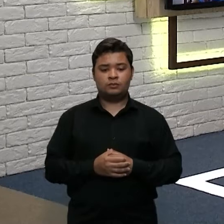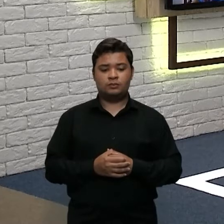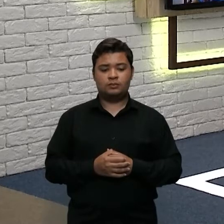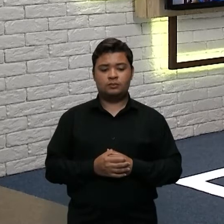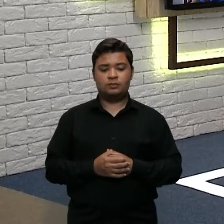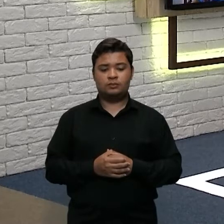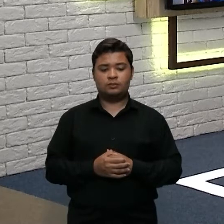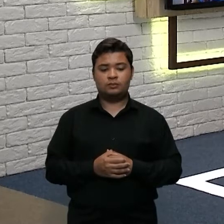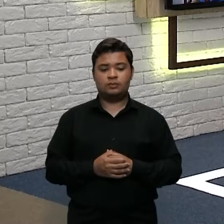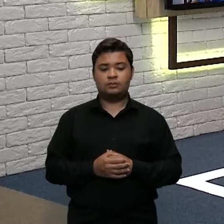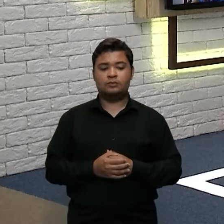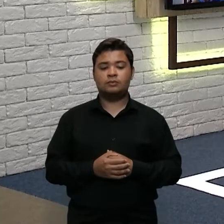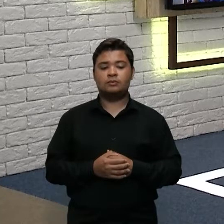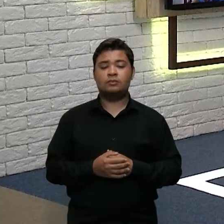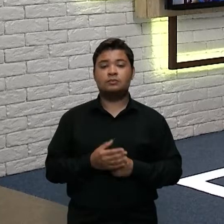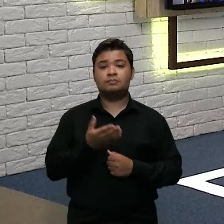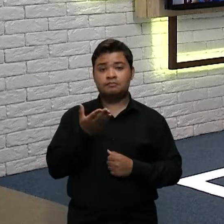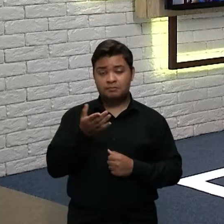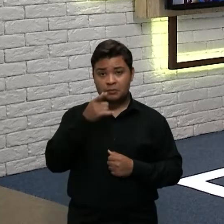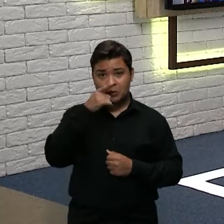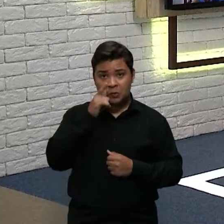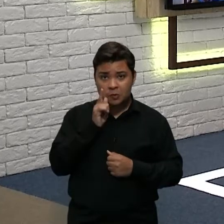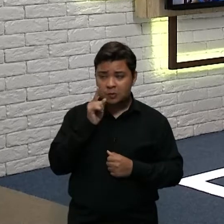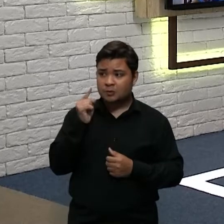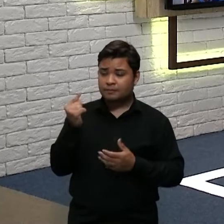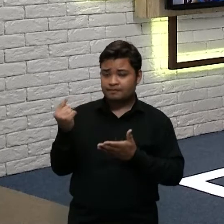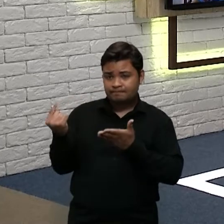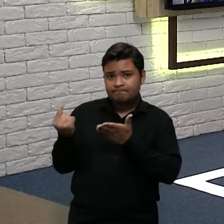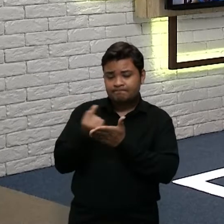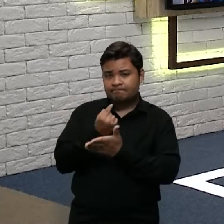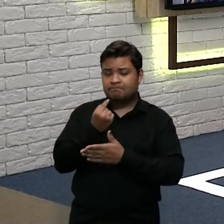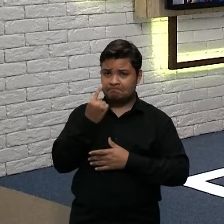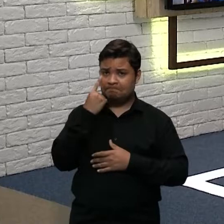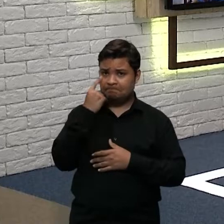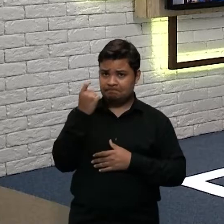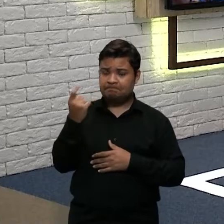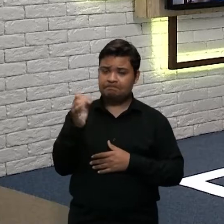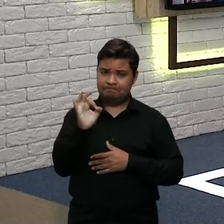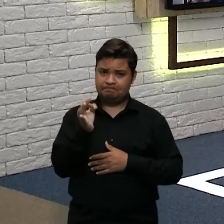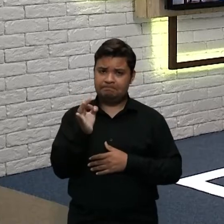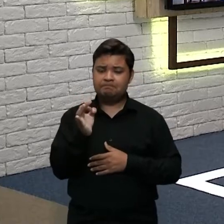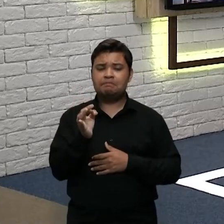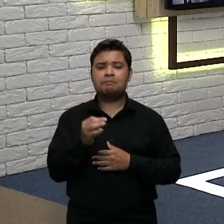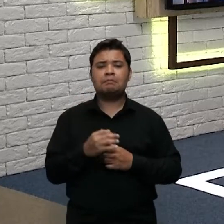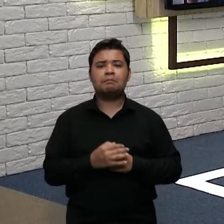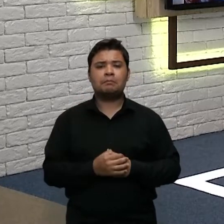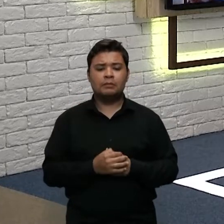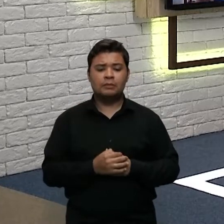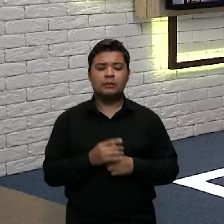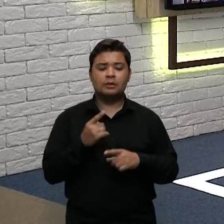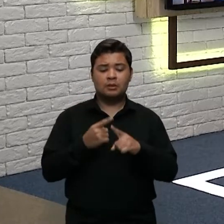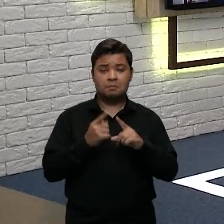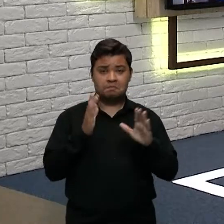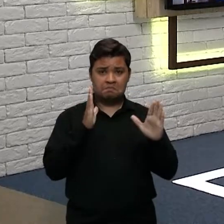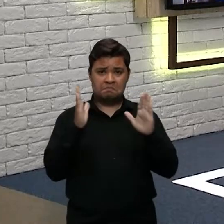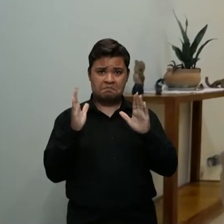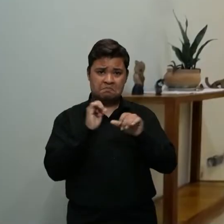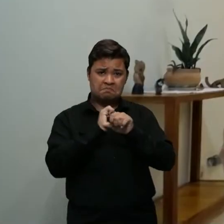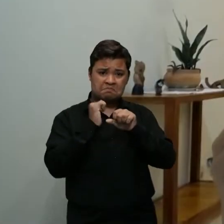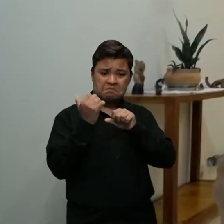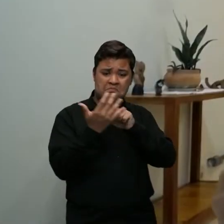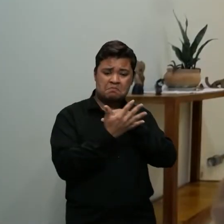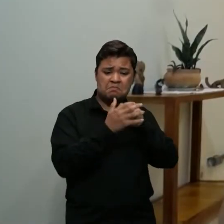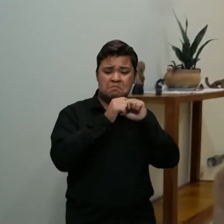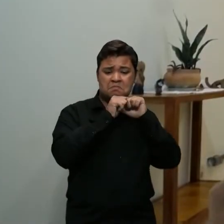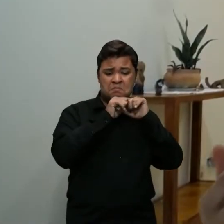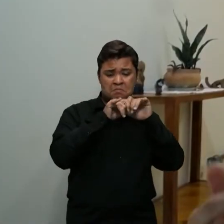Gustavo, essa pergunta ela é bem interessante porque a gente, ao longo da pandemia, viu